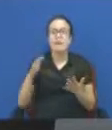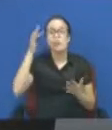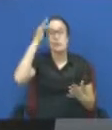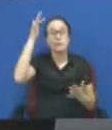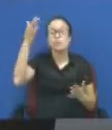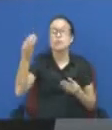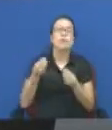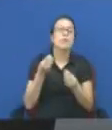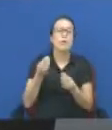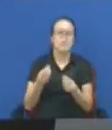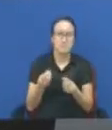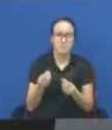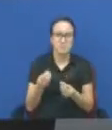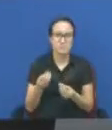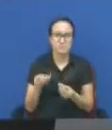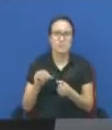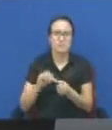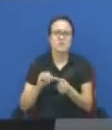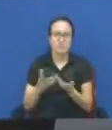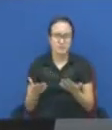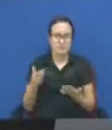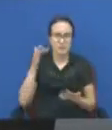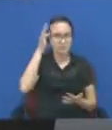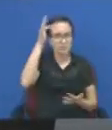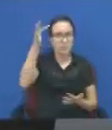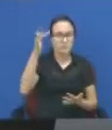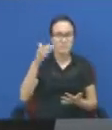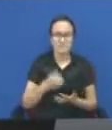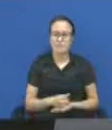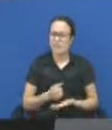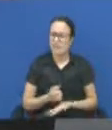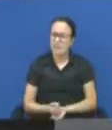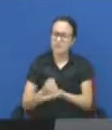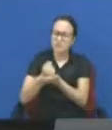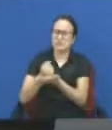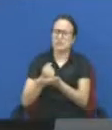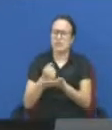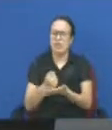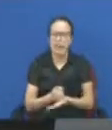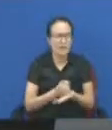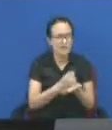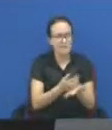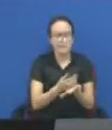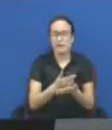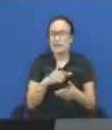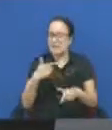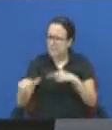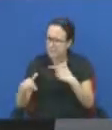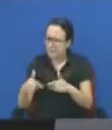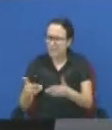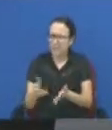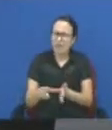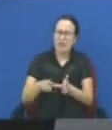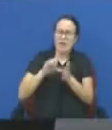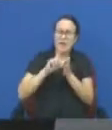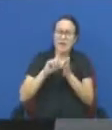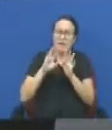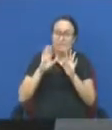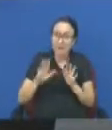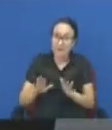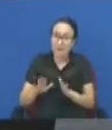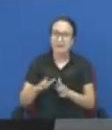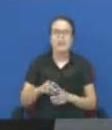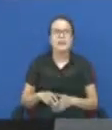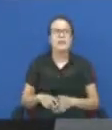Independente daquela questão que ele teve ajudar demais, ajudar menos, se ele que teve que trabalhar um pouco mais cedo. Por isso que existe, tipo